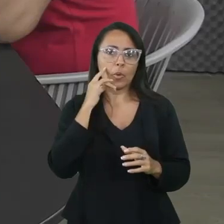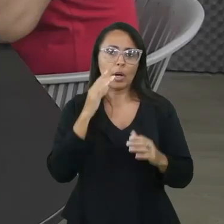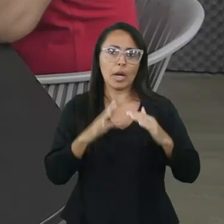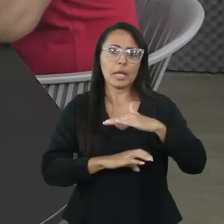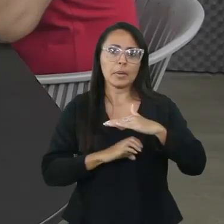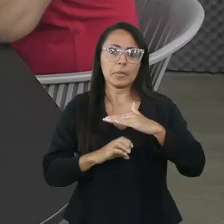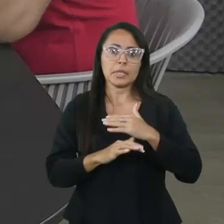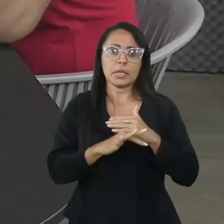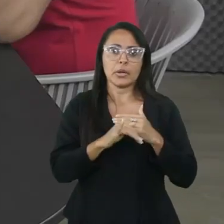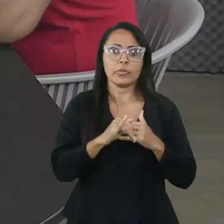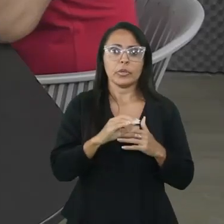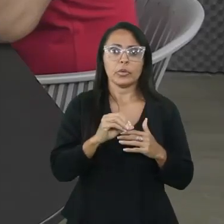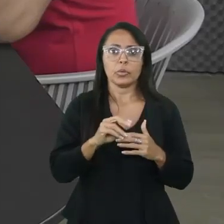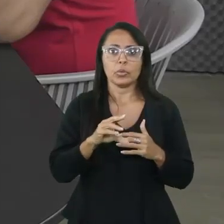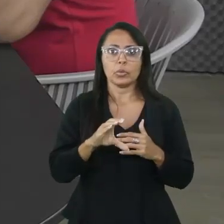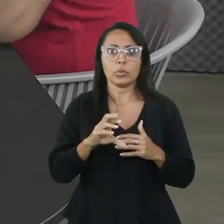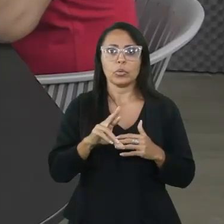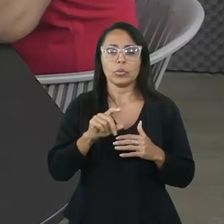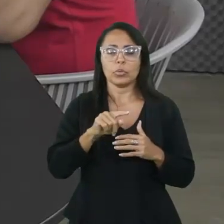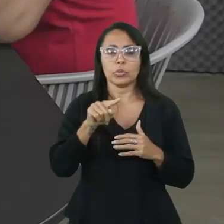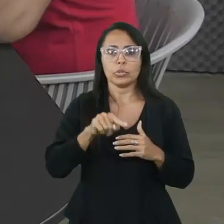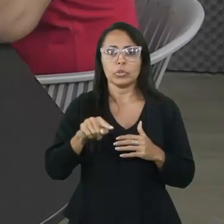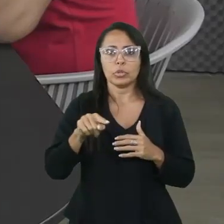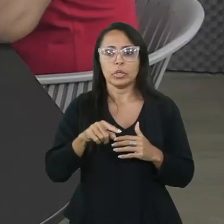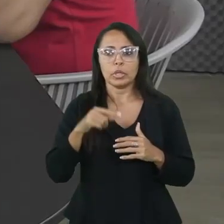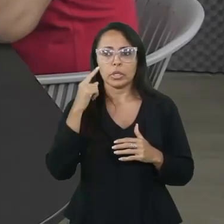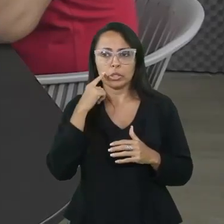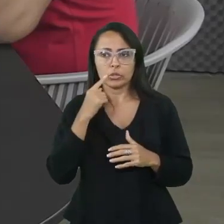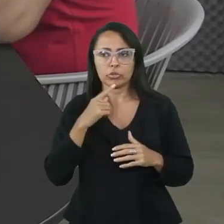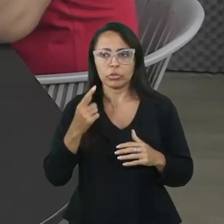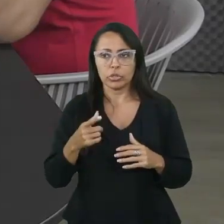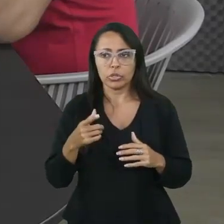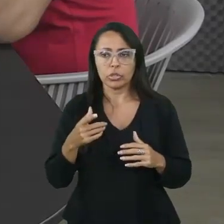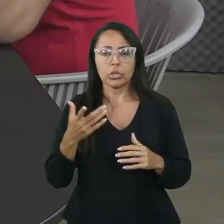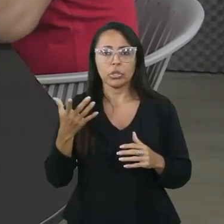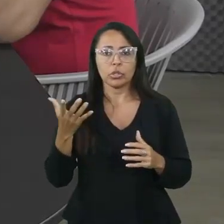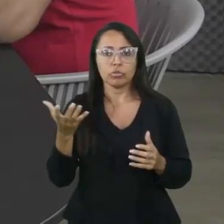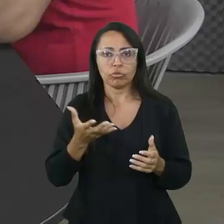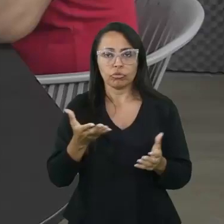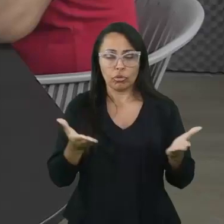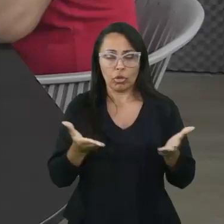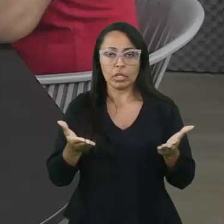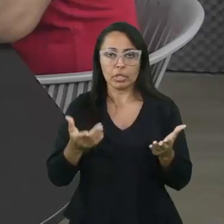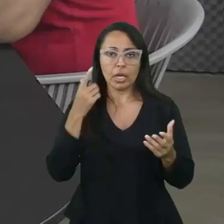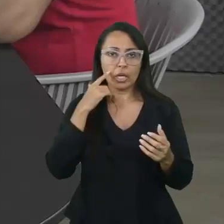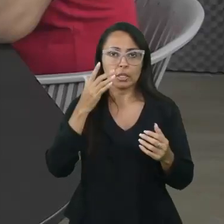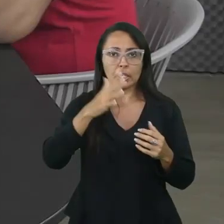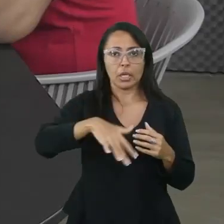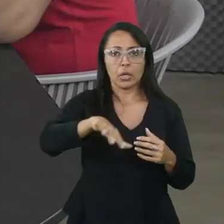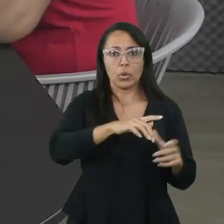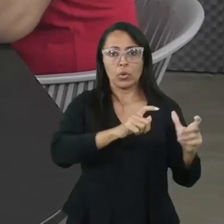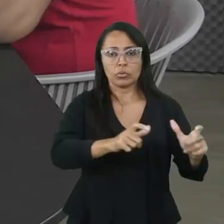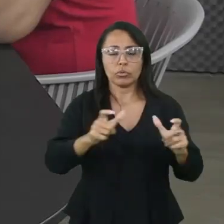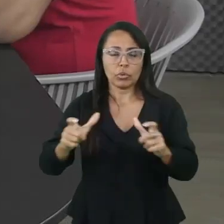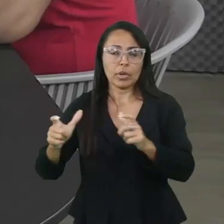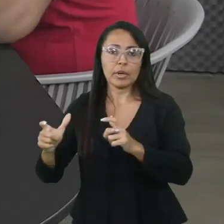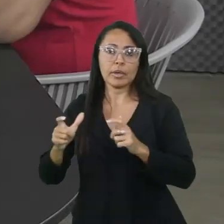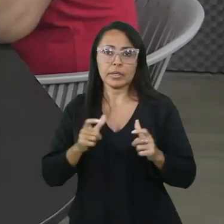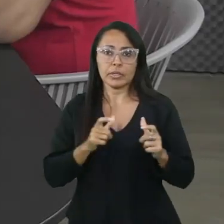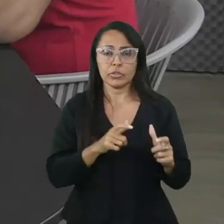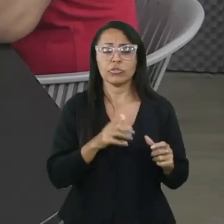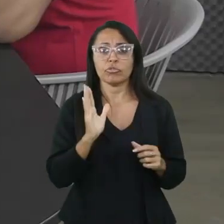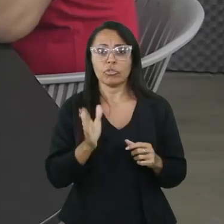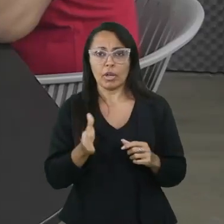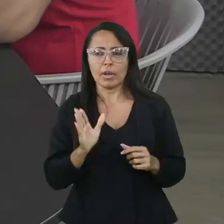Cruz, e a gente descobriu que já está, o albopictus já está muito inserido dentro das comunidades aí, já está de boa, a casa já é